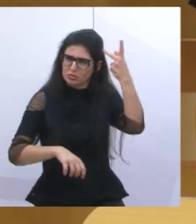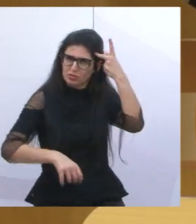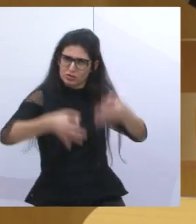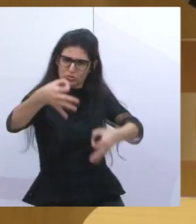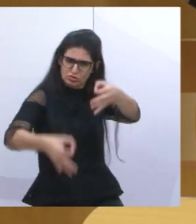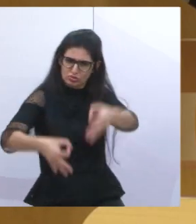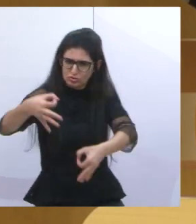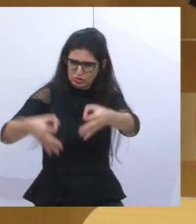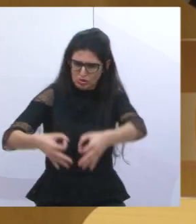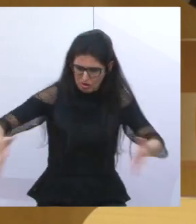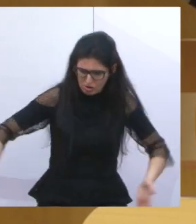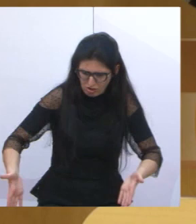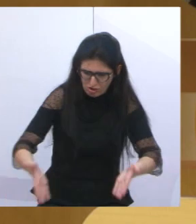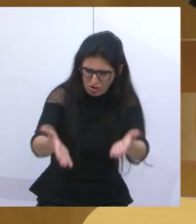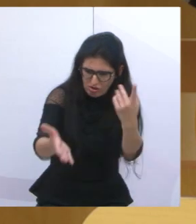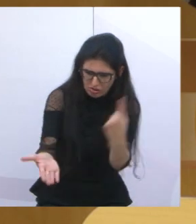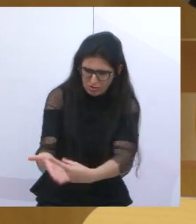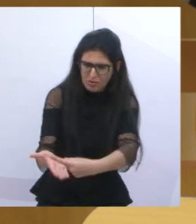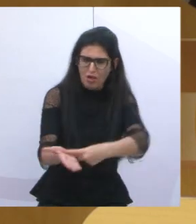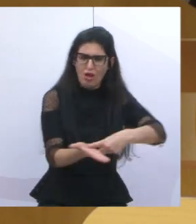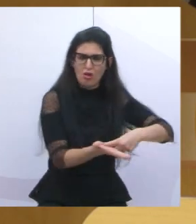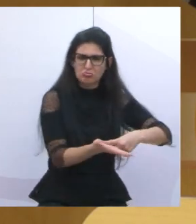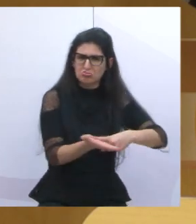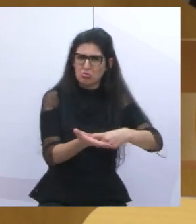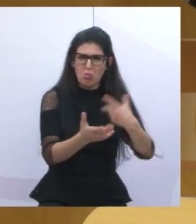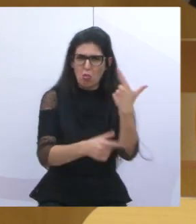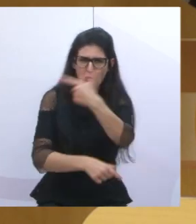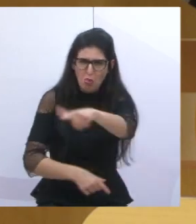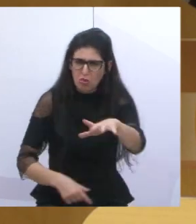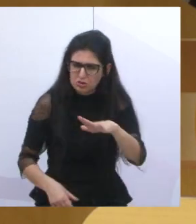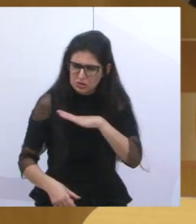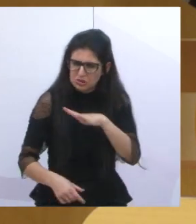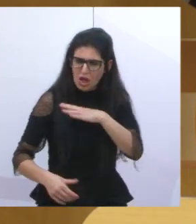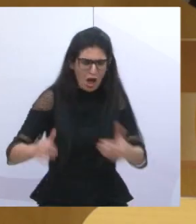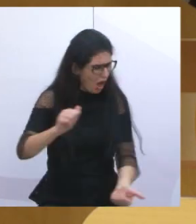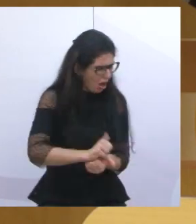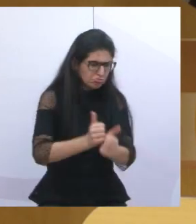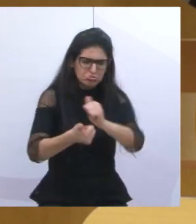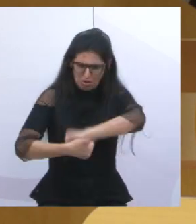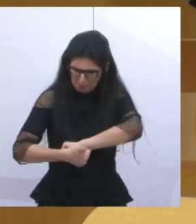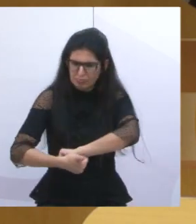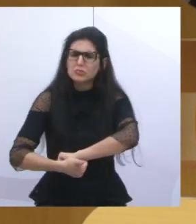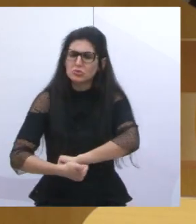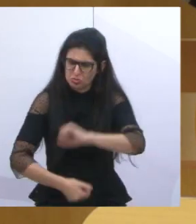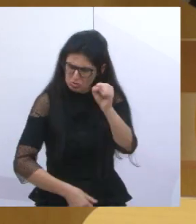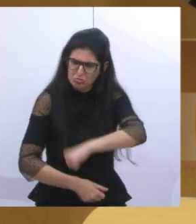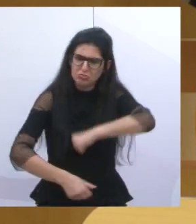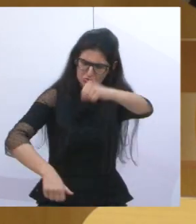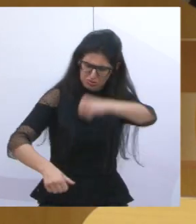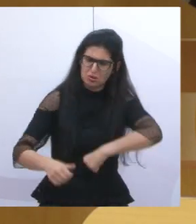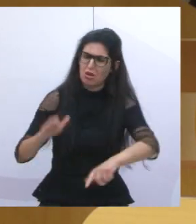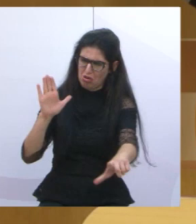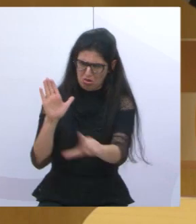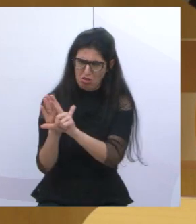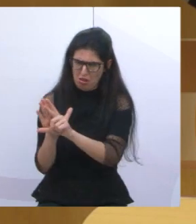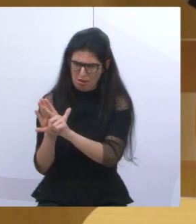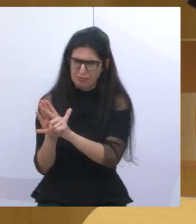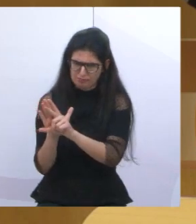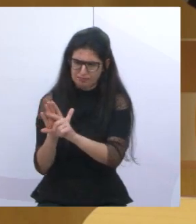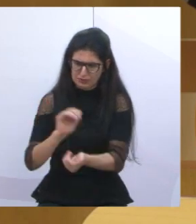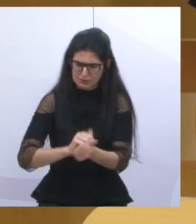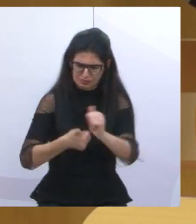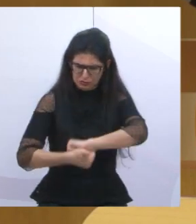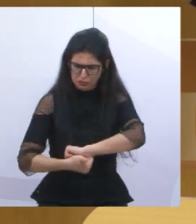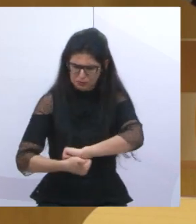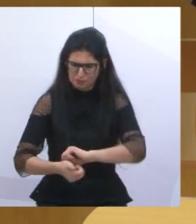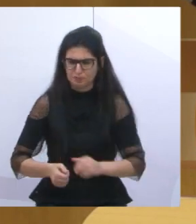que diversos municípios já se adaptaram às suas respectivas legislações também. E mais,